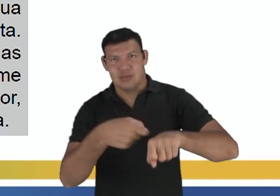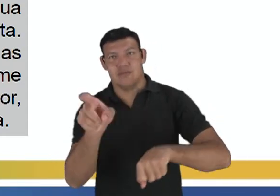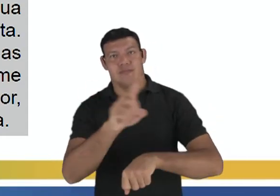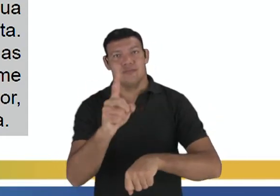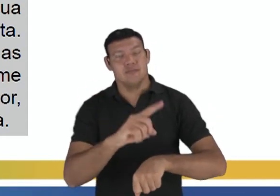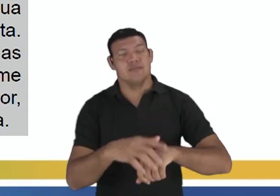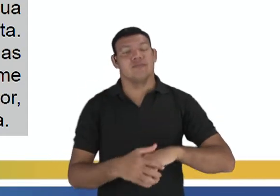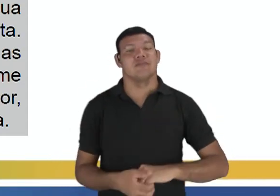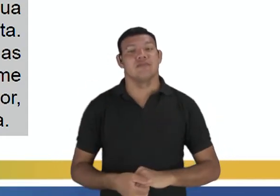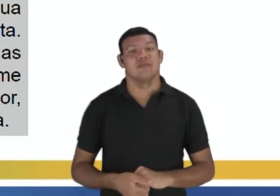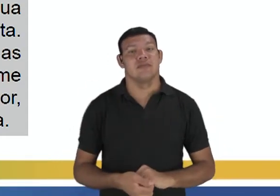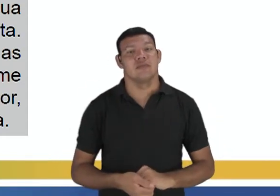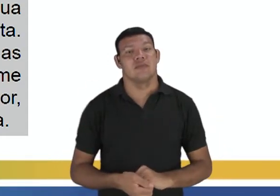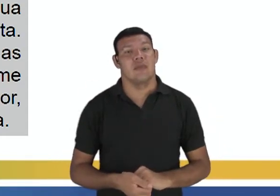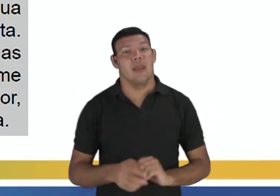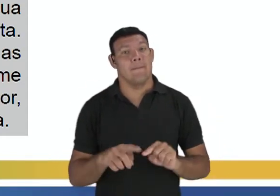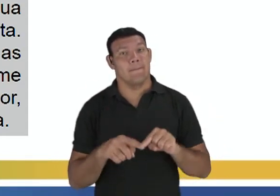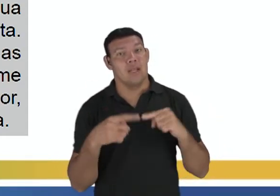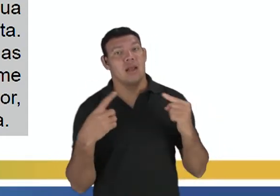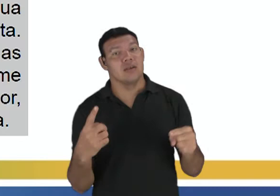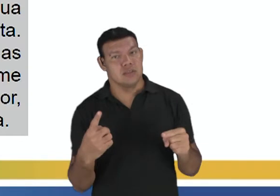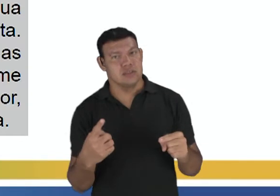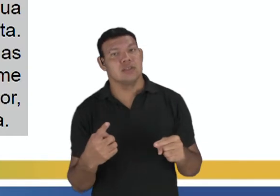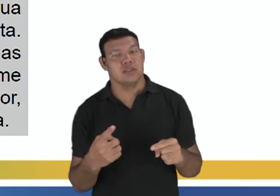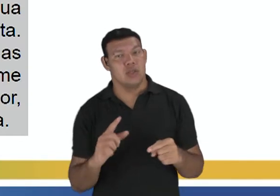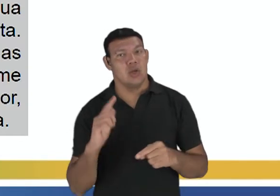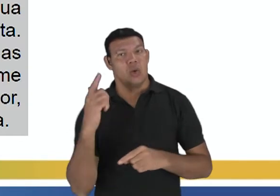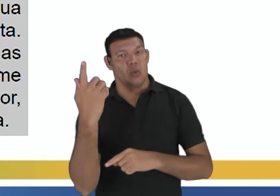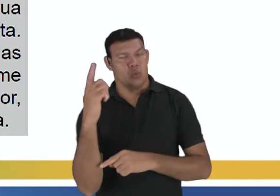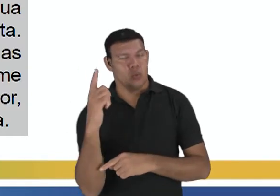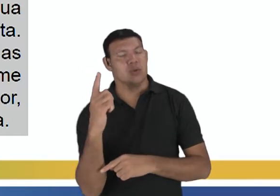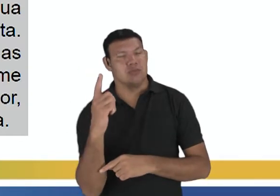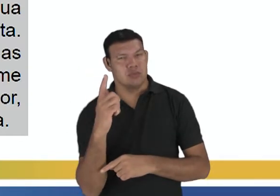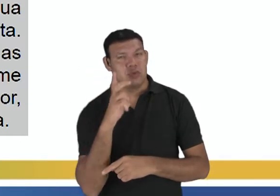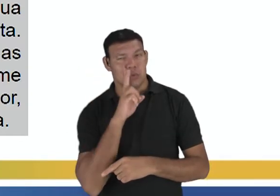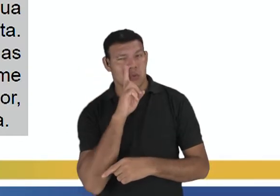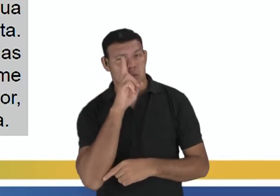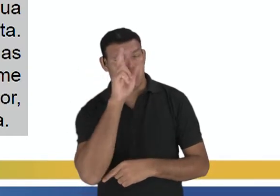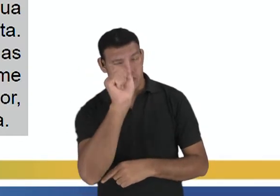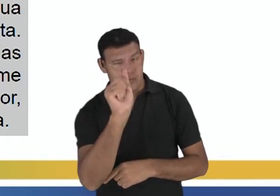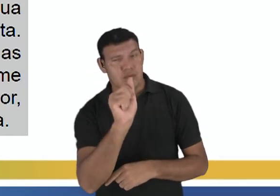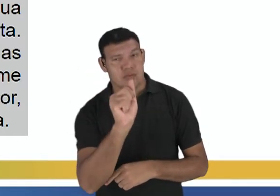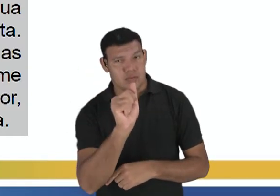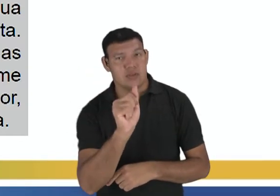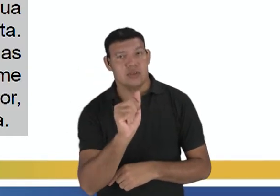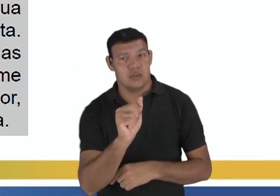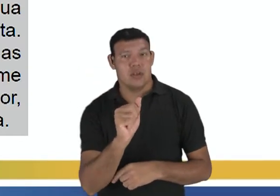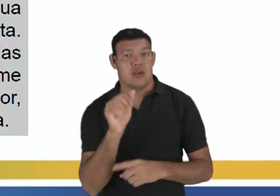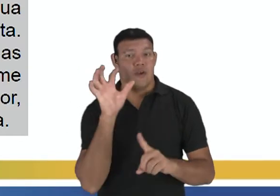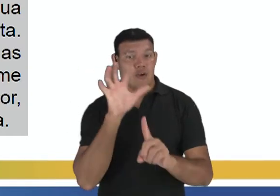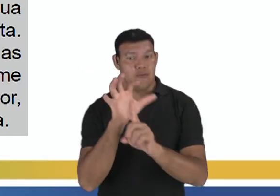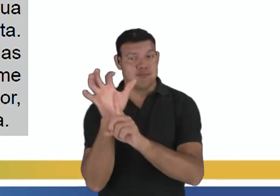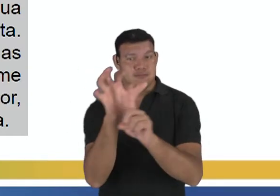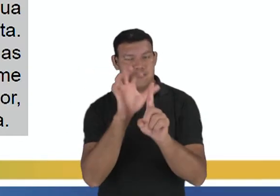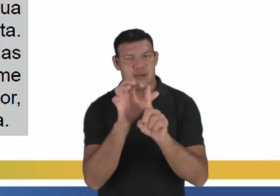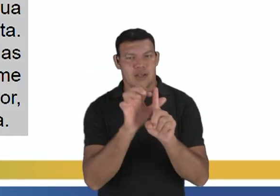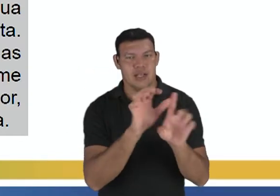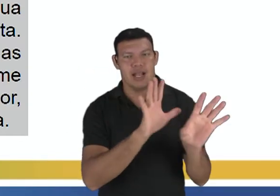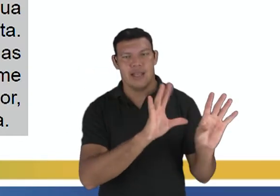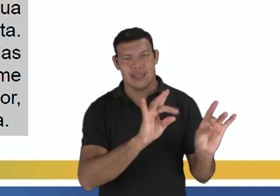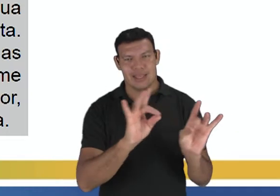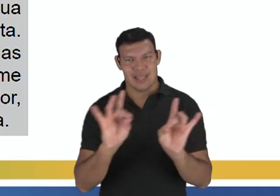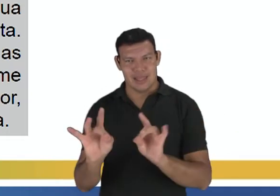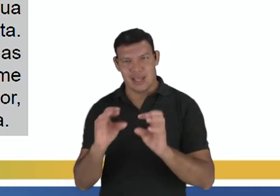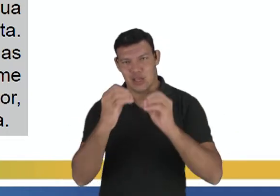né? Então a parte sólida da Terra. Mas ela tem uma força gravitacional forte o suficiente para influenciar os